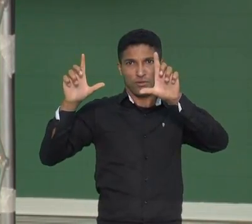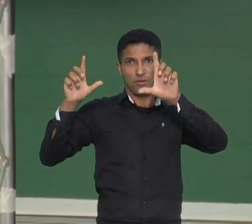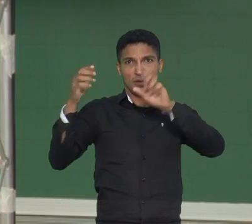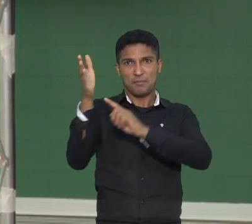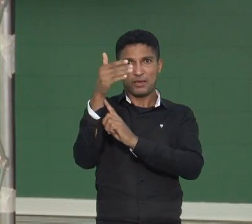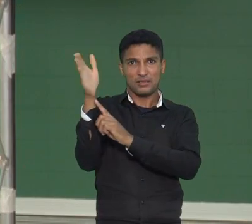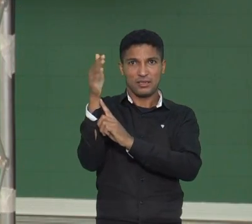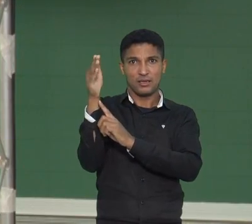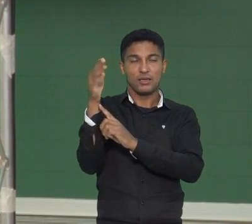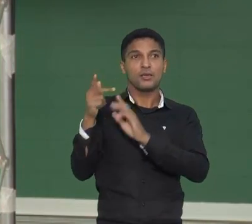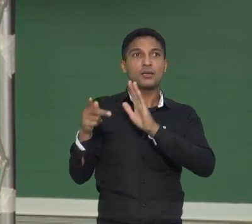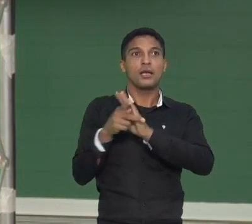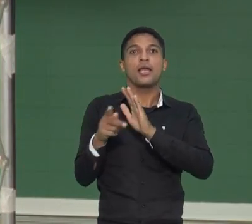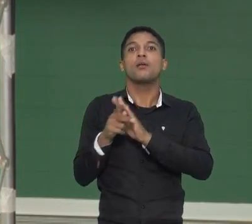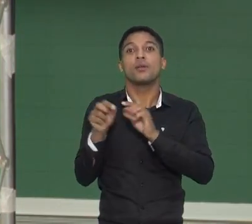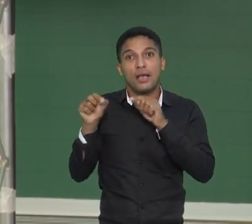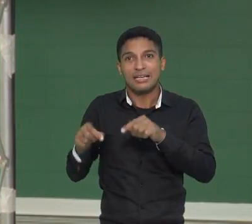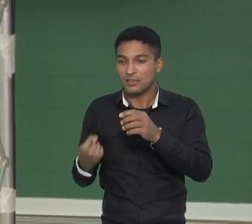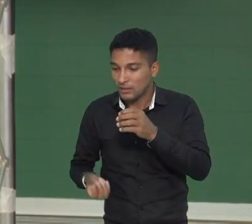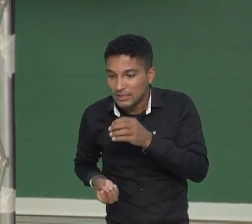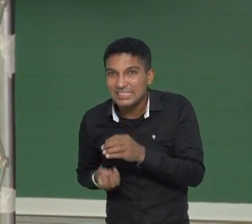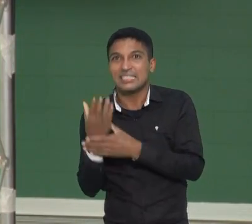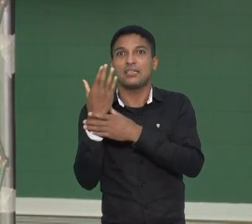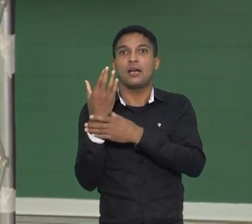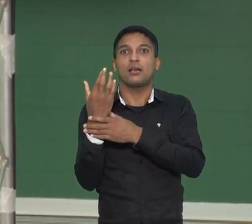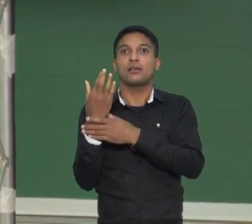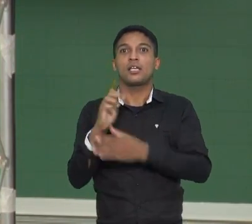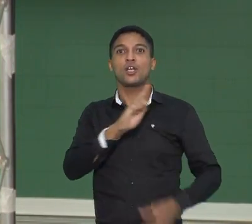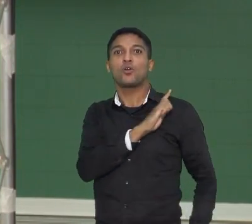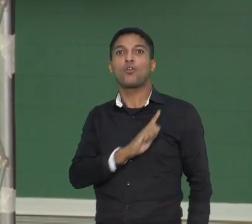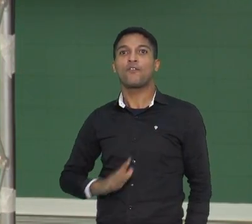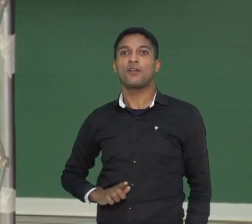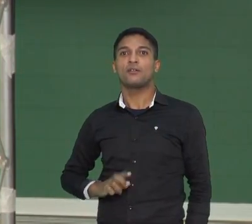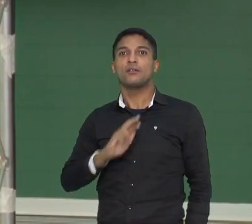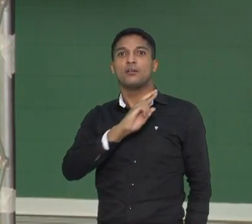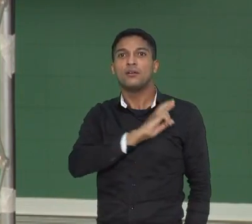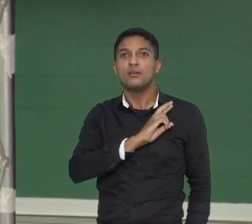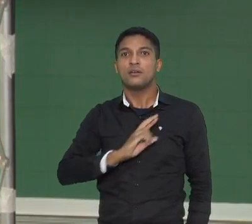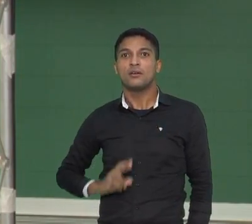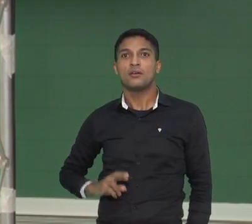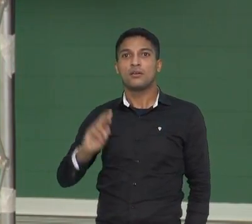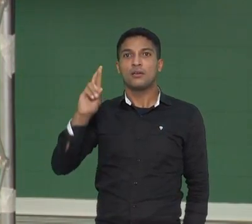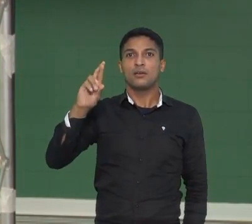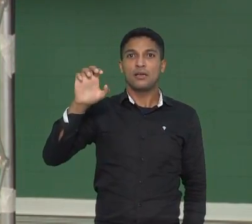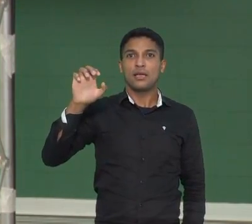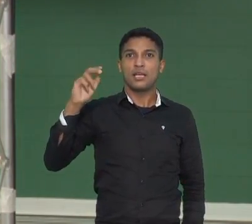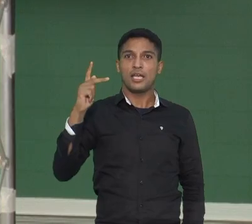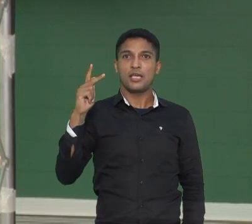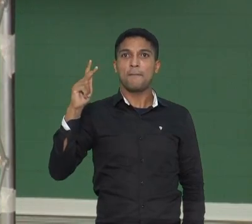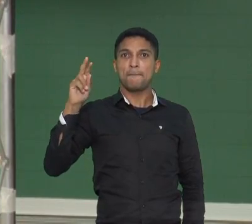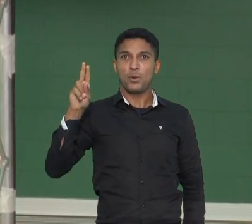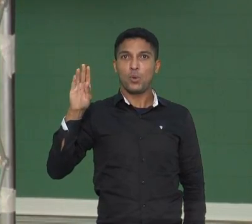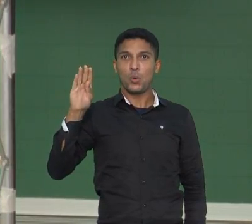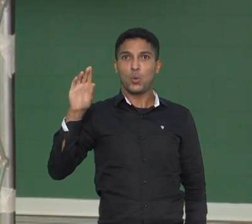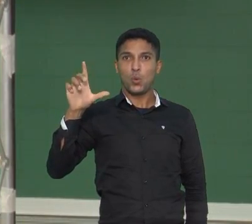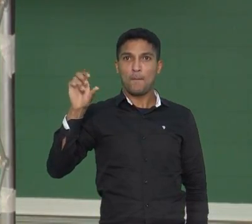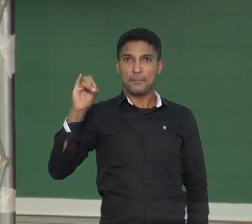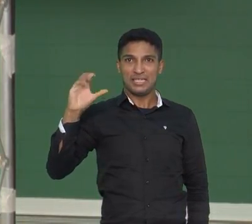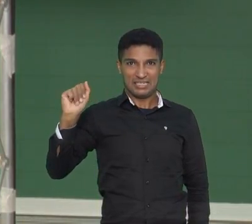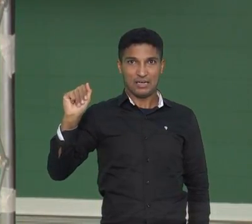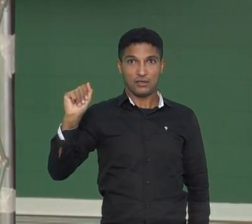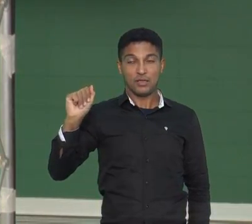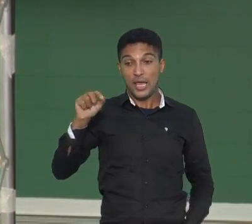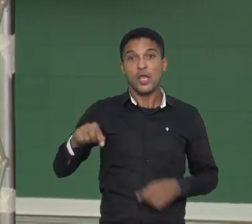era o quê? Fundar uma república. Uma vez que um dos objetivos dos baianos era fundar uma república, o